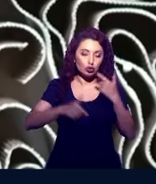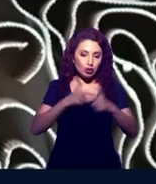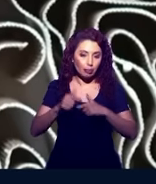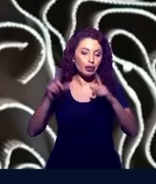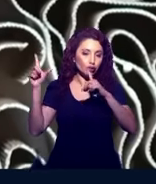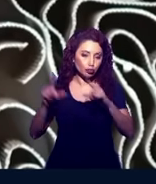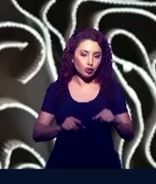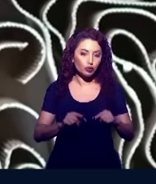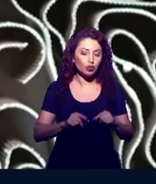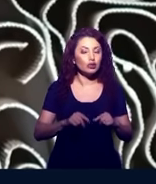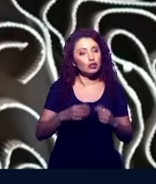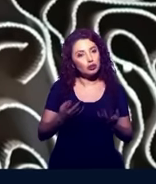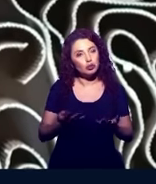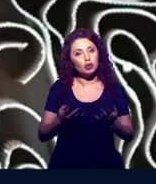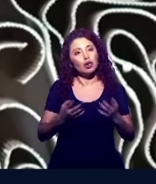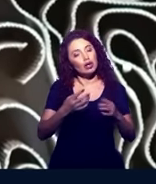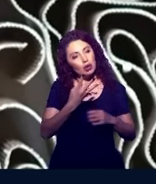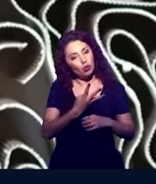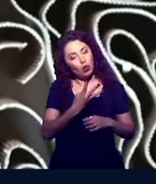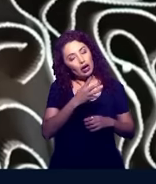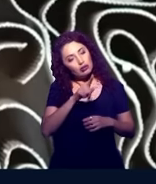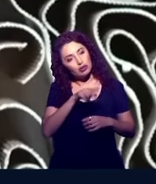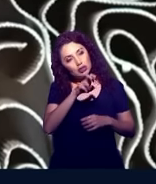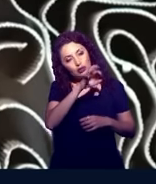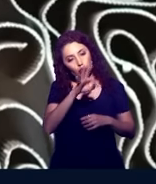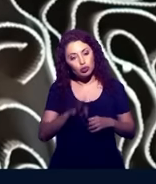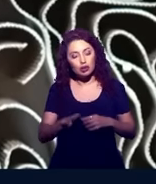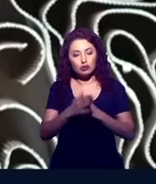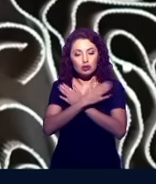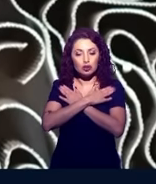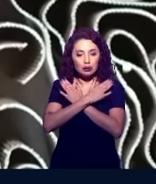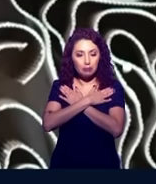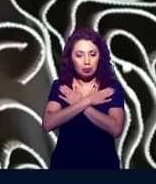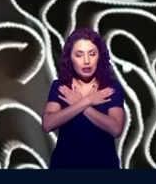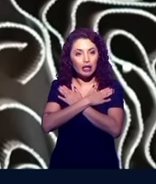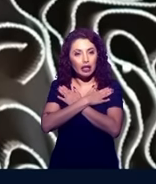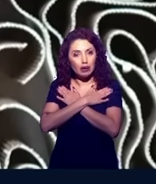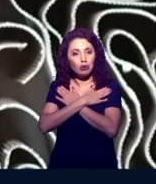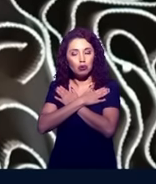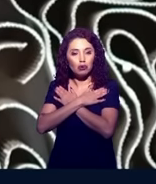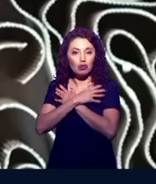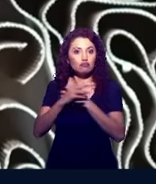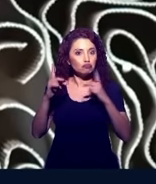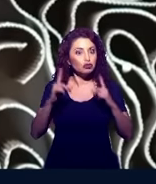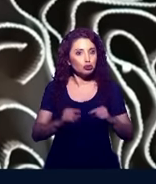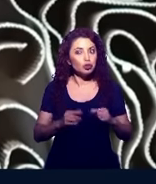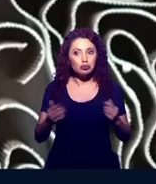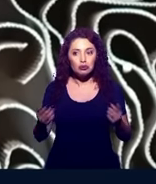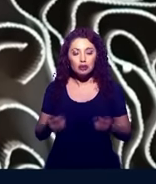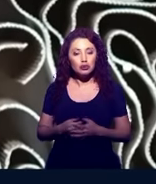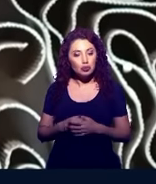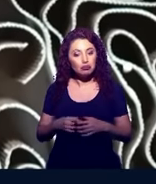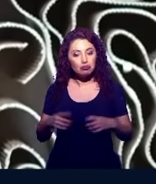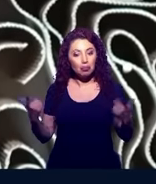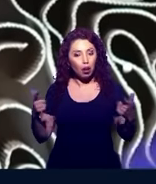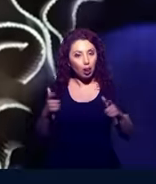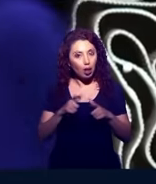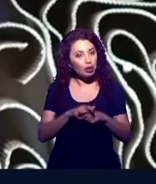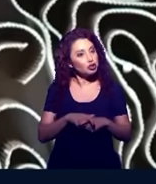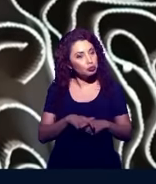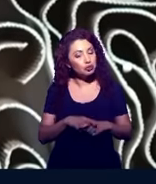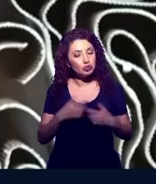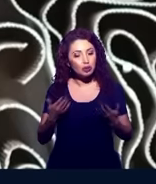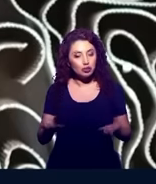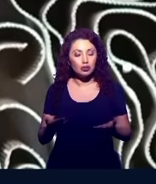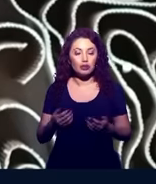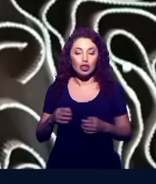aí em torno de 4,5 ou 5% e a taxa de desemprego caiu o Brasil tá com a menor taxa de desemprego desde 2014 e a